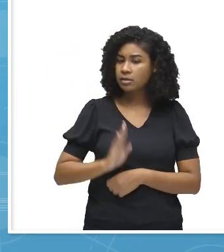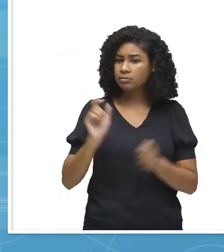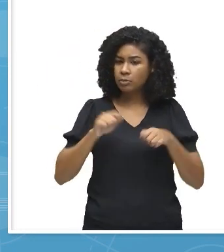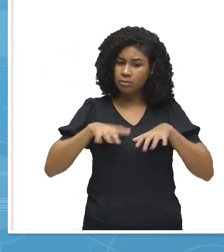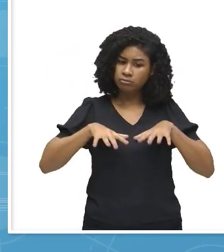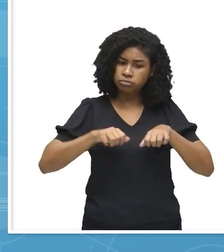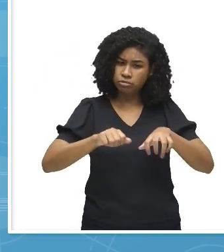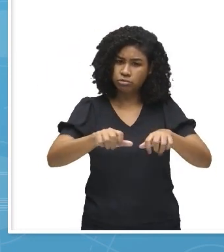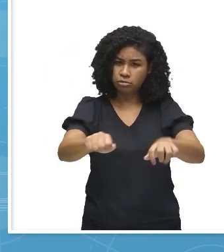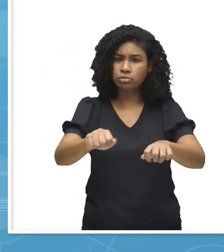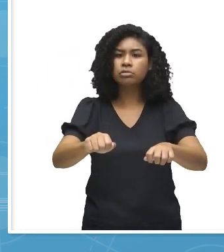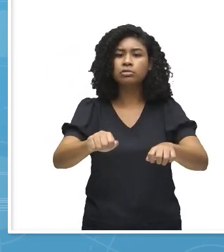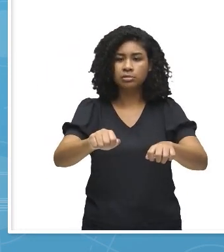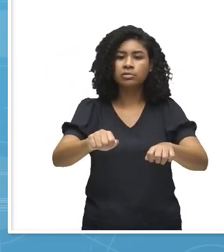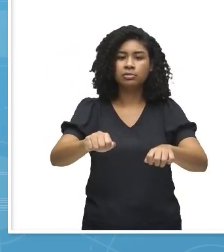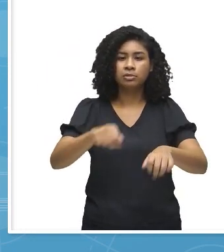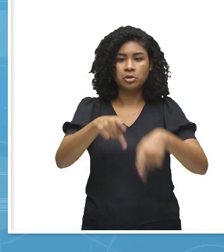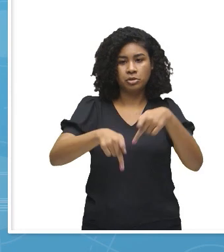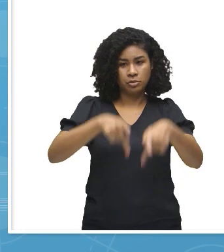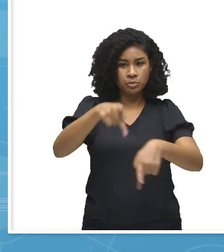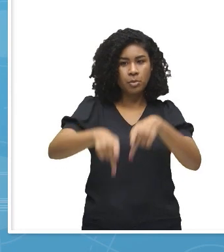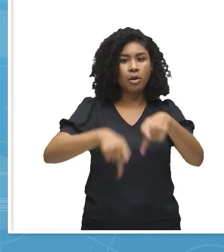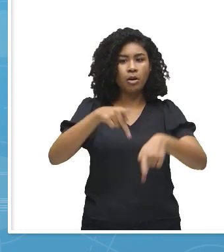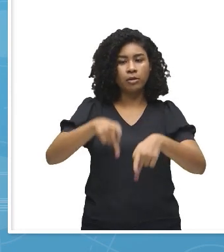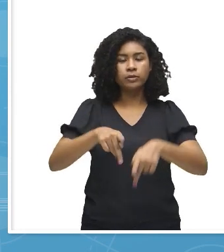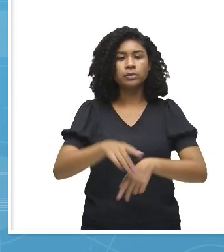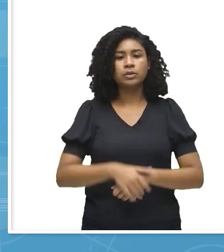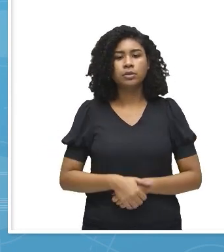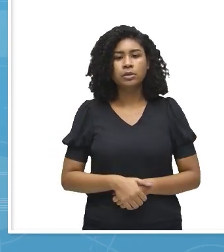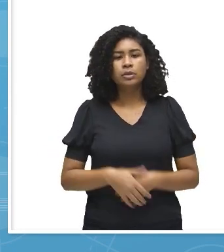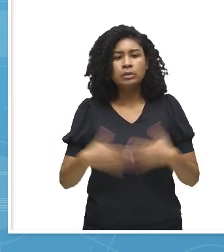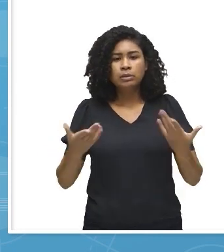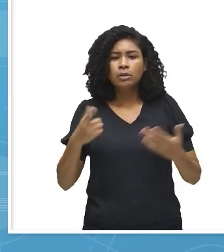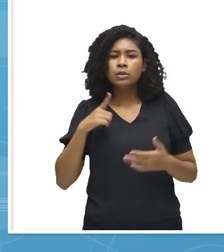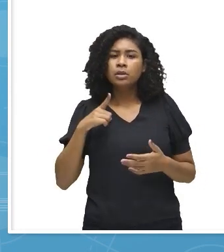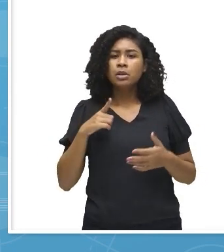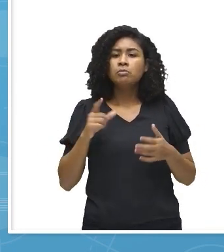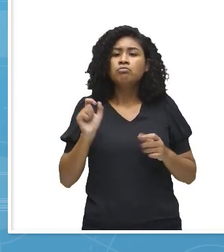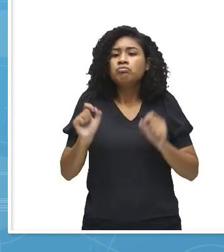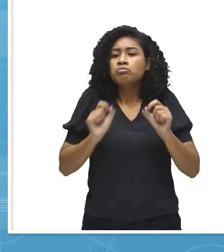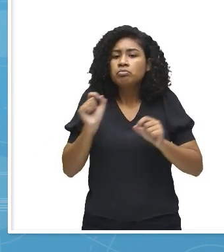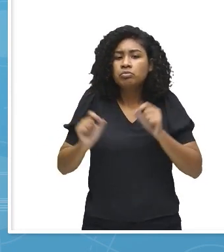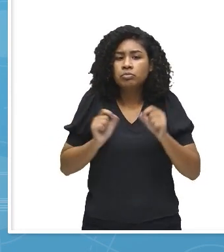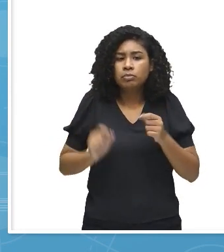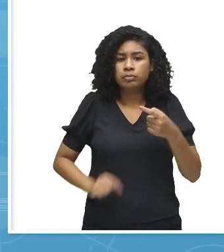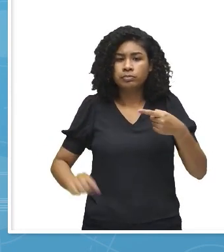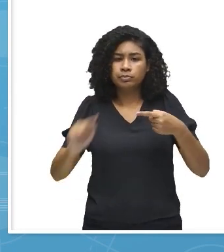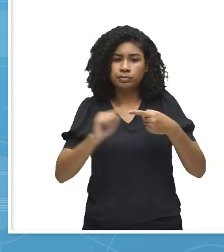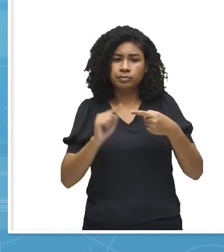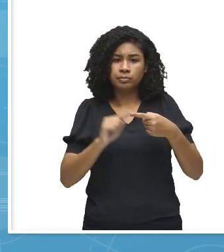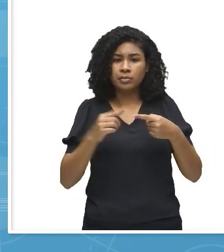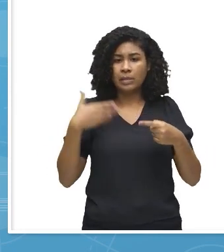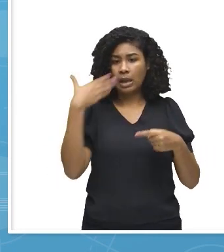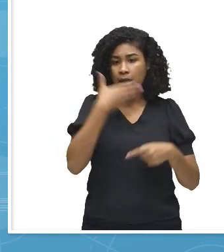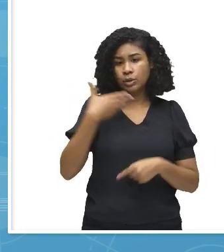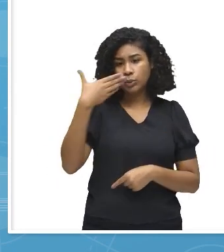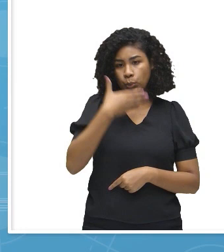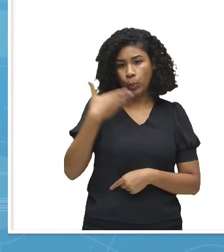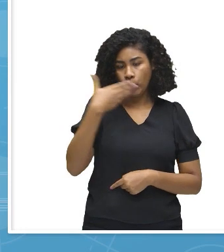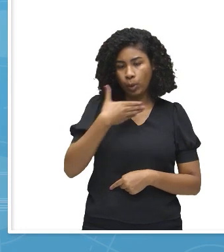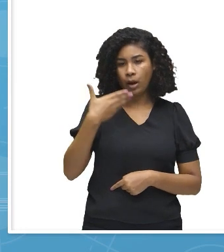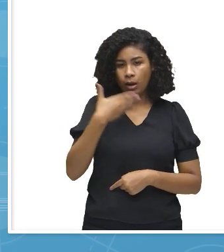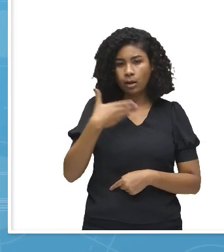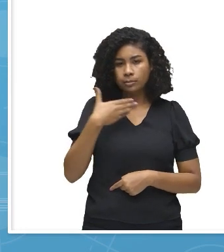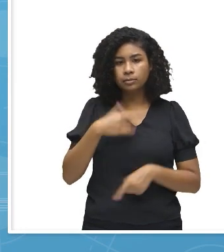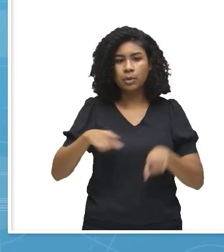começaram a colonizar os povos que aqui já estavam. Então, a gente tem aí a açucareira, né, que é o cultivo da açúcar, e